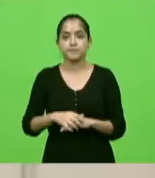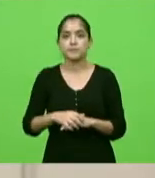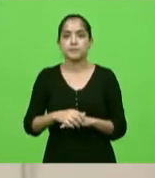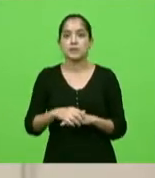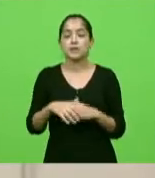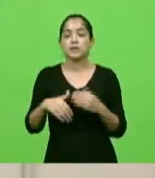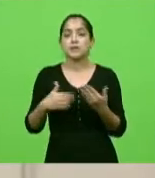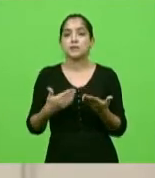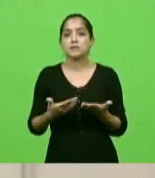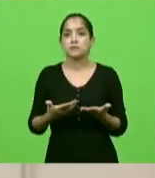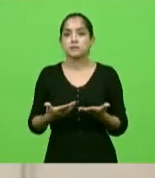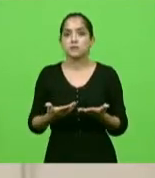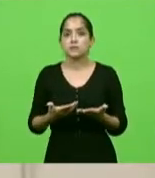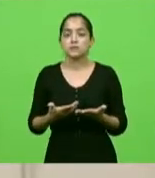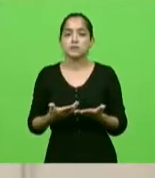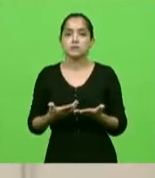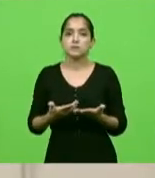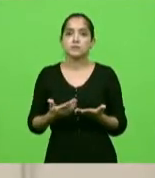1079. Desta maneira,